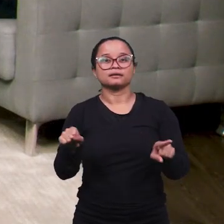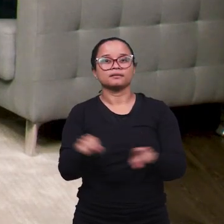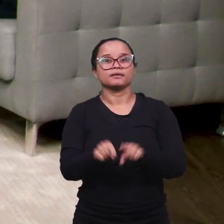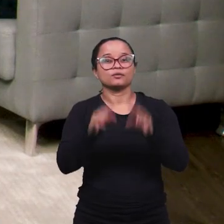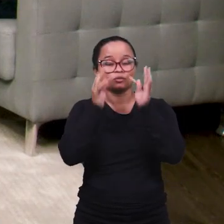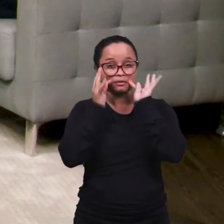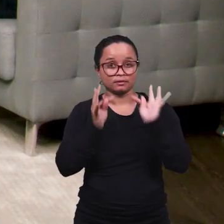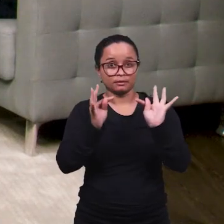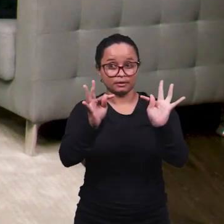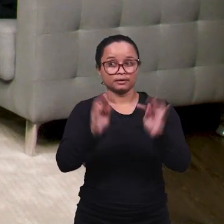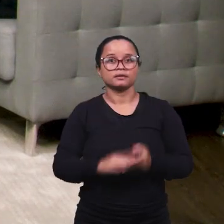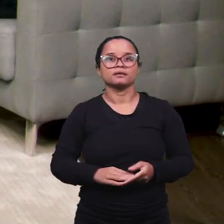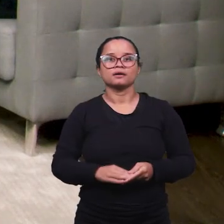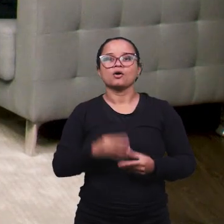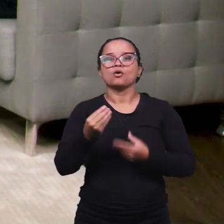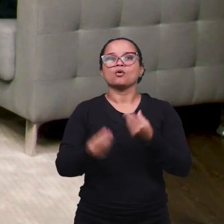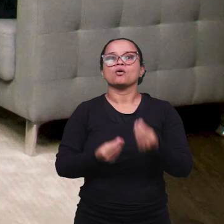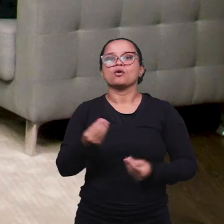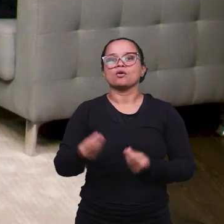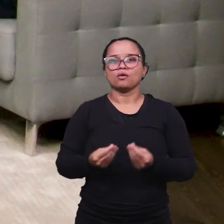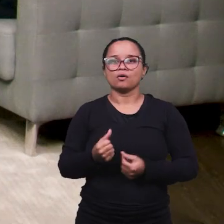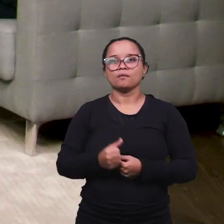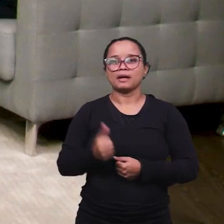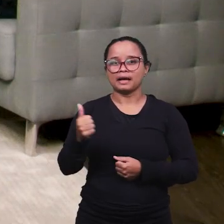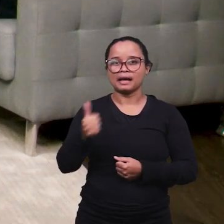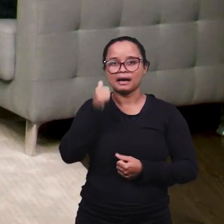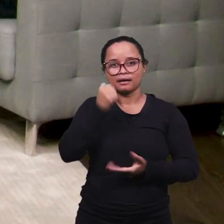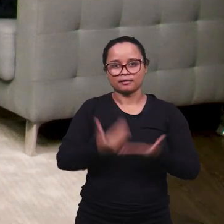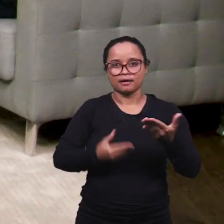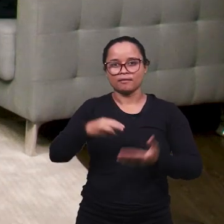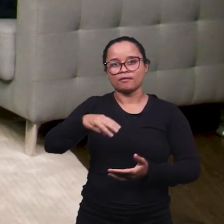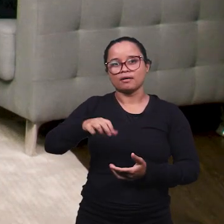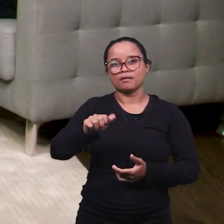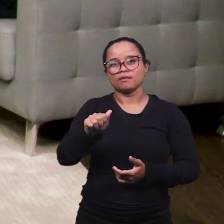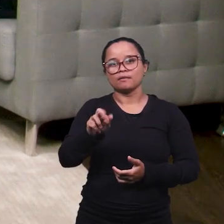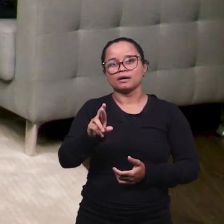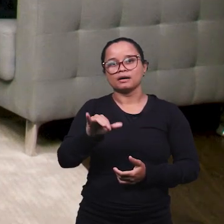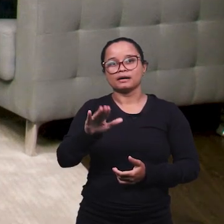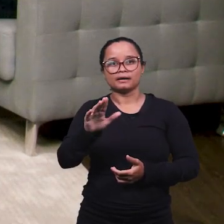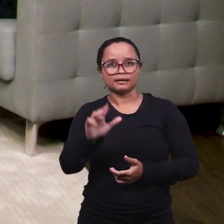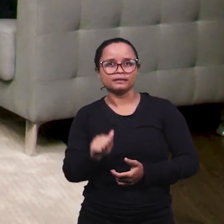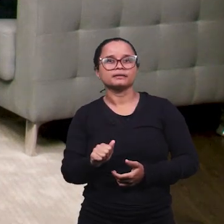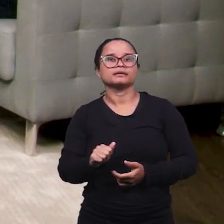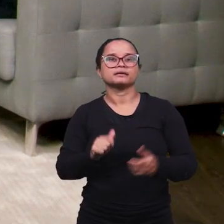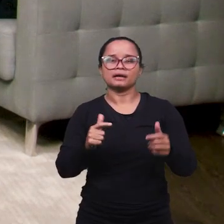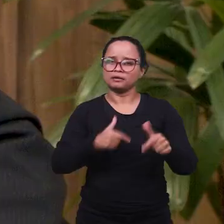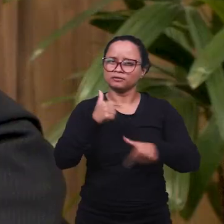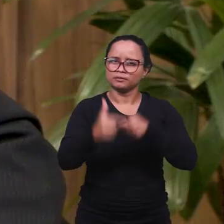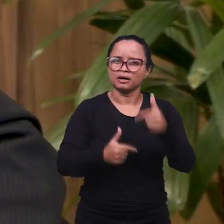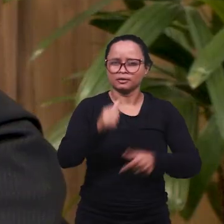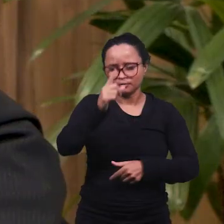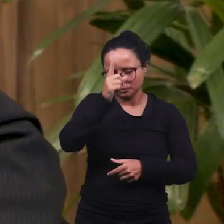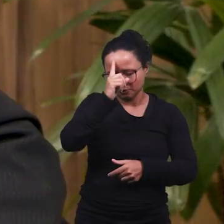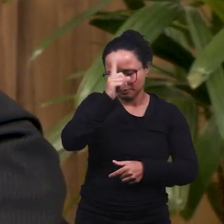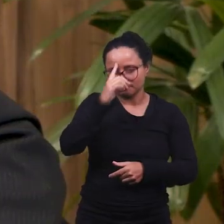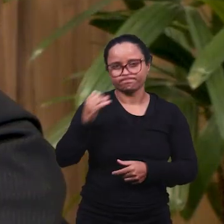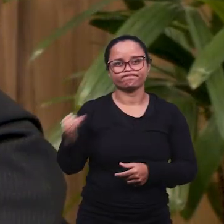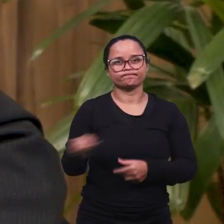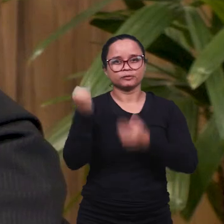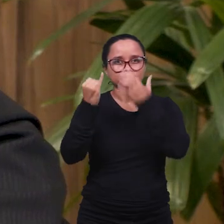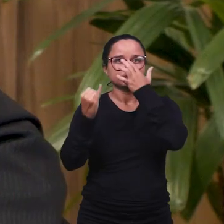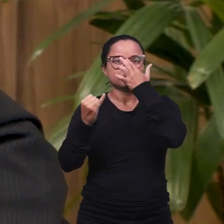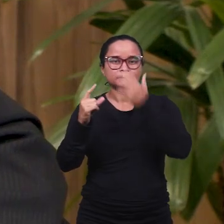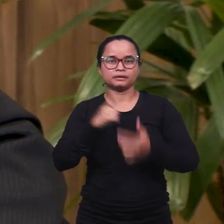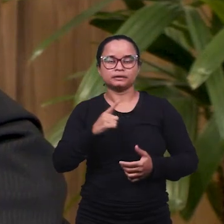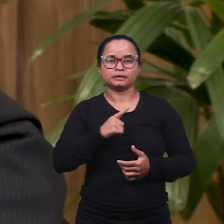e o testemunho, a colocação de Maria Lúcia, ela nos ajuda muito nesse trabalho diário, trabalho muito